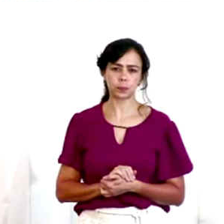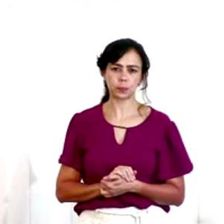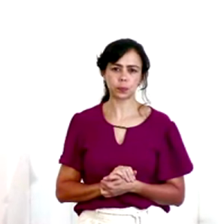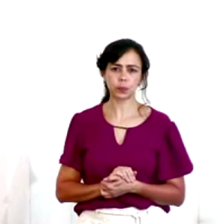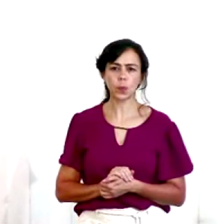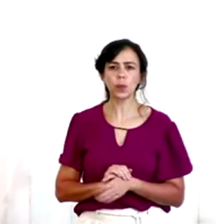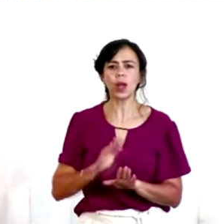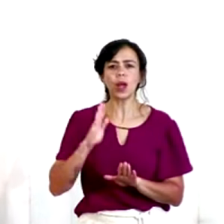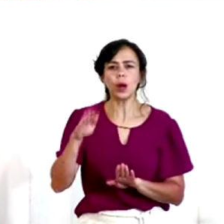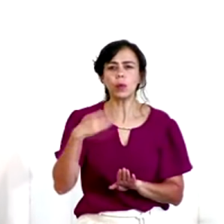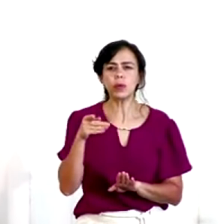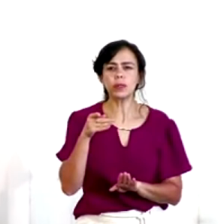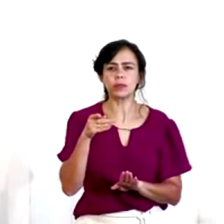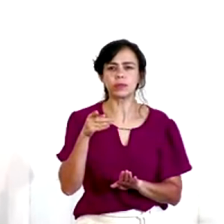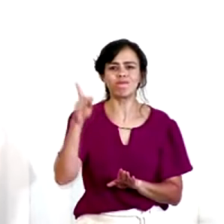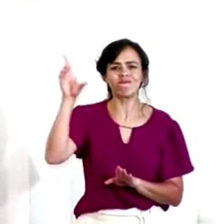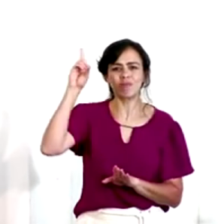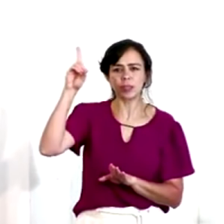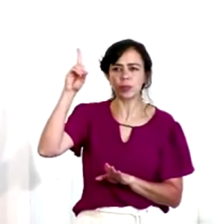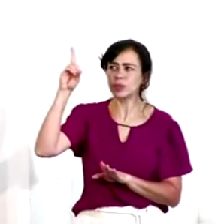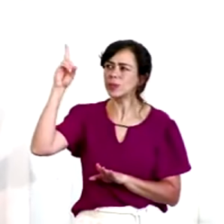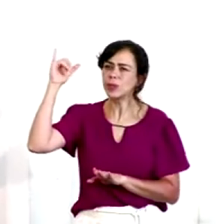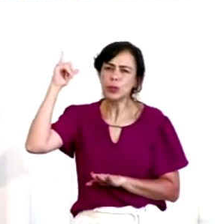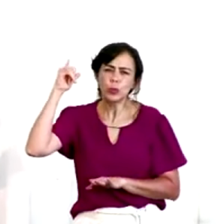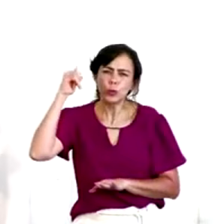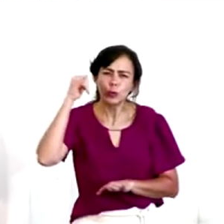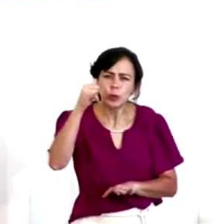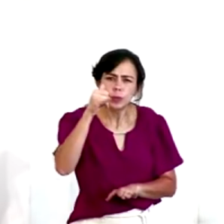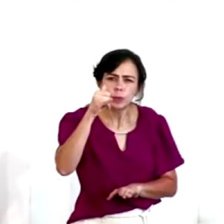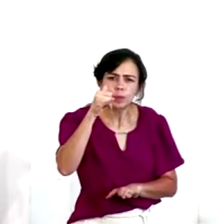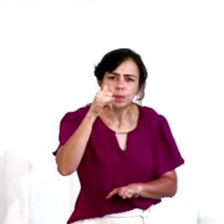tocou o seu coração com a mensagem do Evangelho.